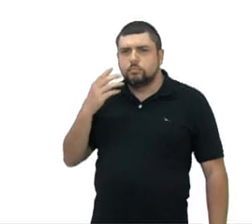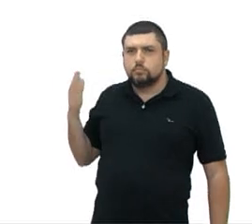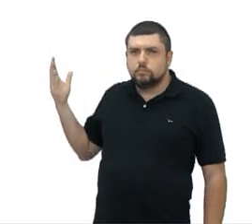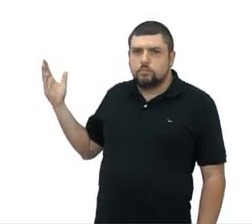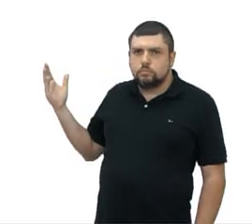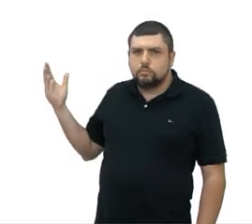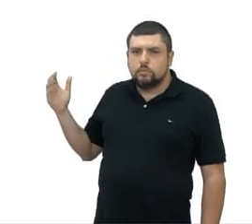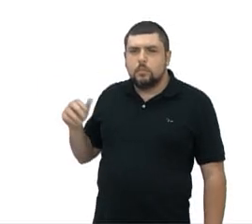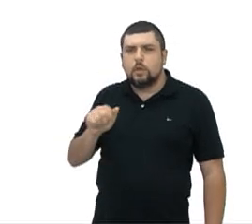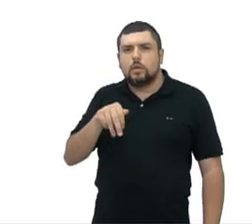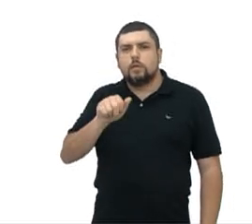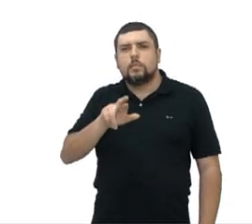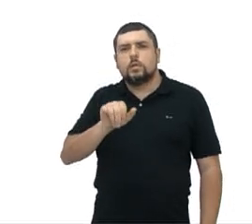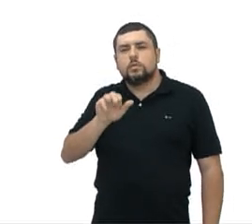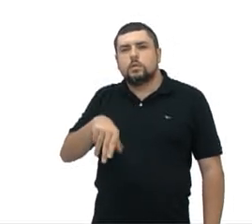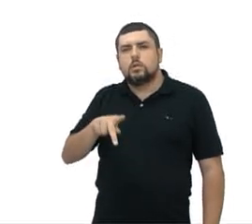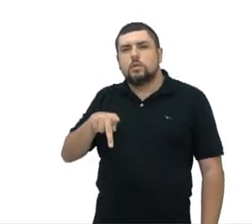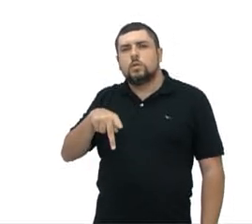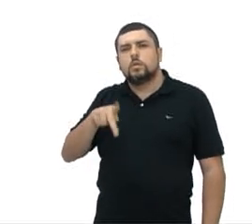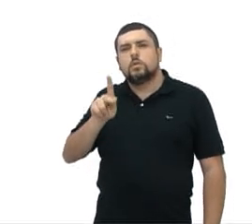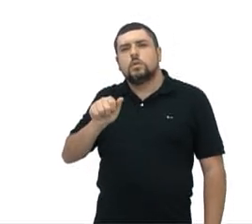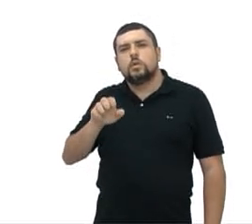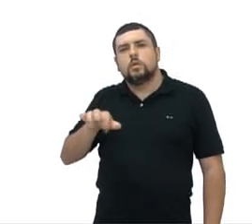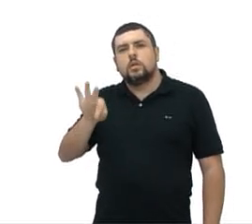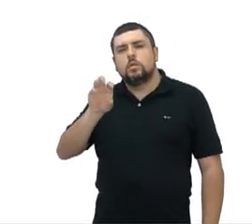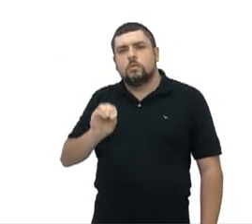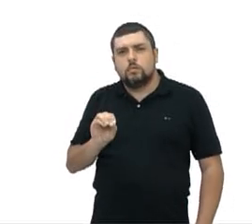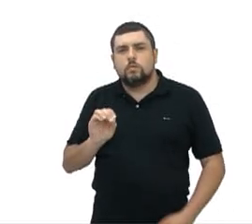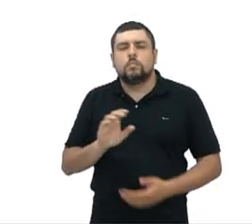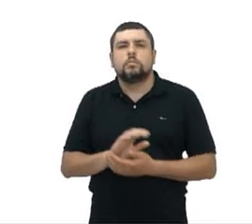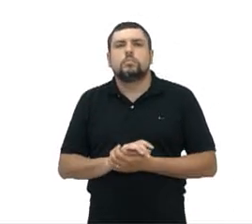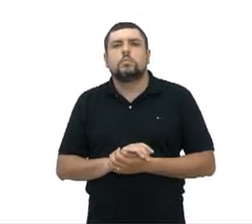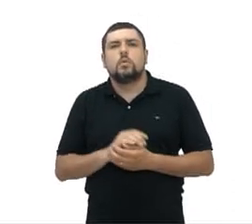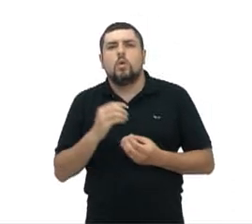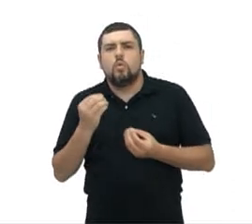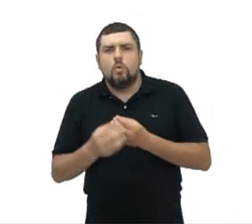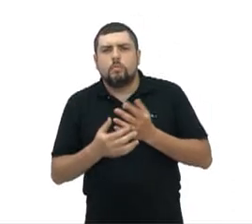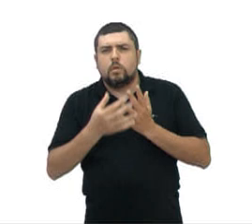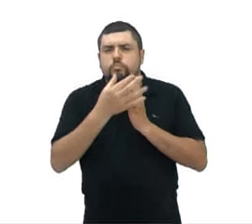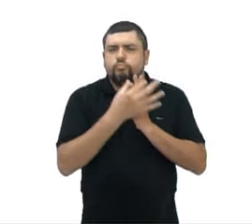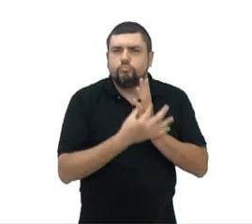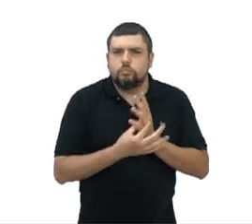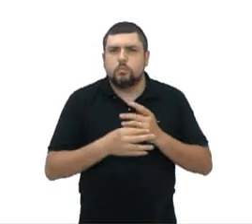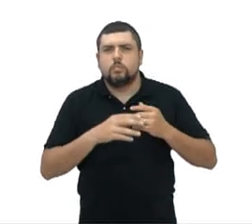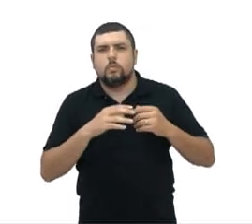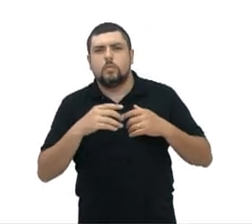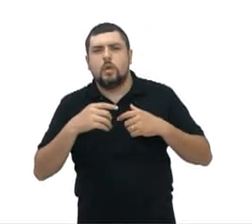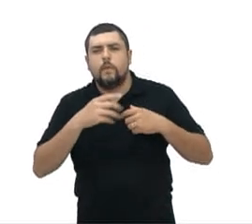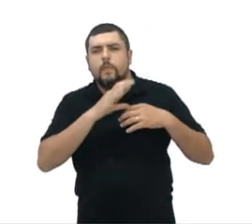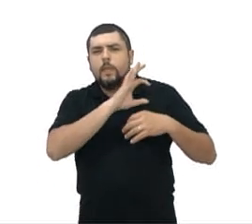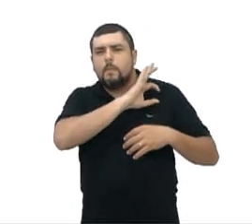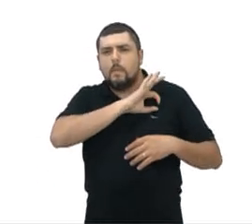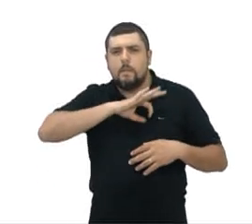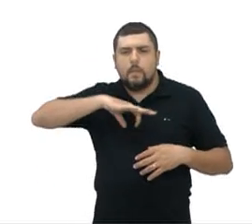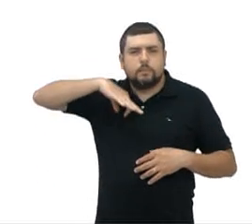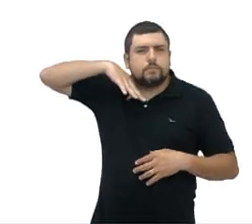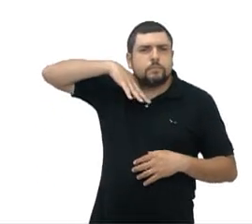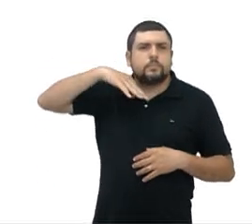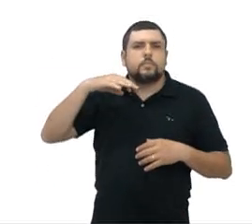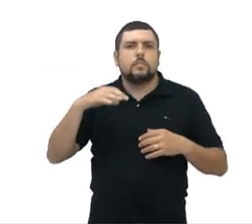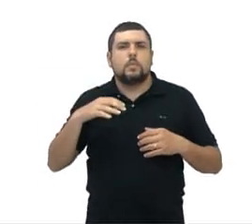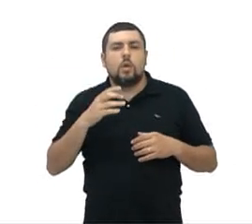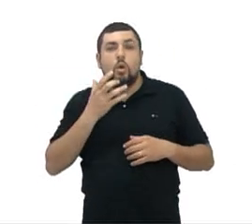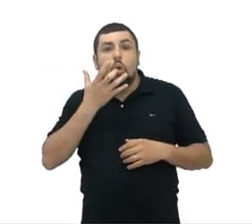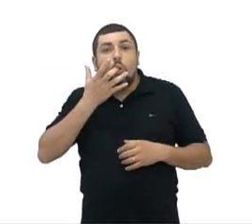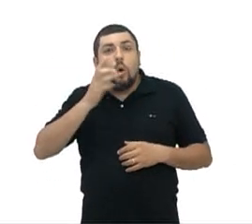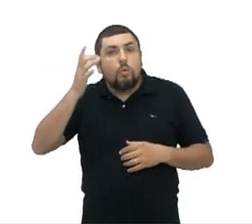Amanixaqueto. Você vê objetos particulares, adornos, pulseiras, colares aqui, né? De ouro, o que